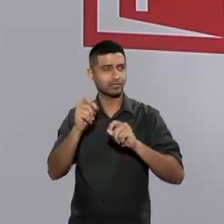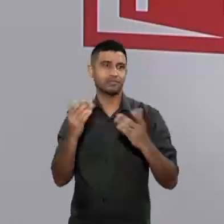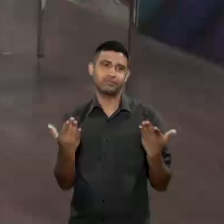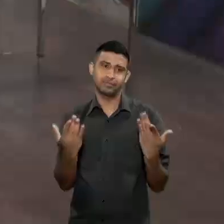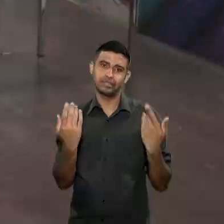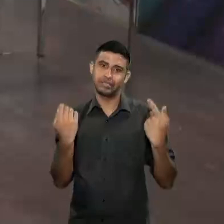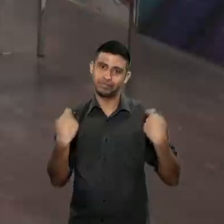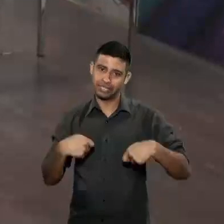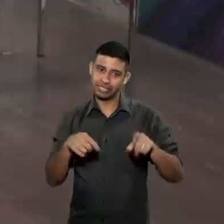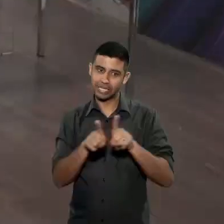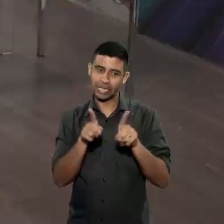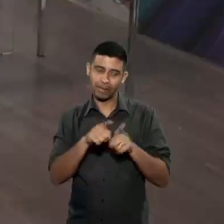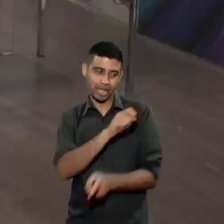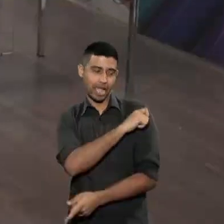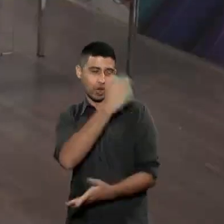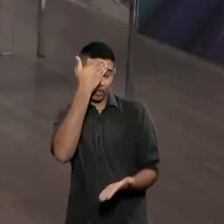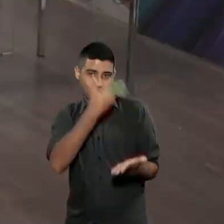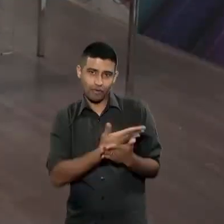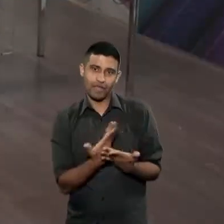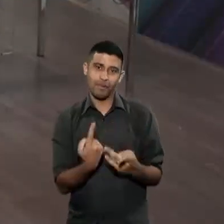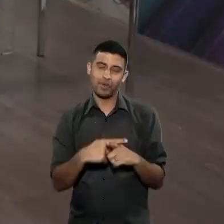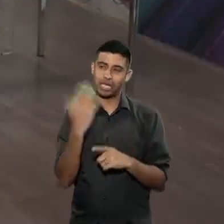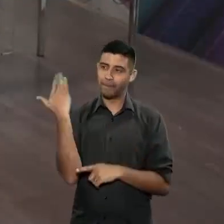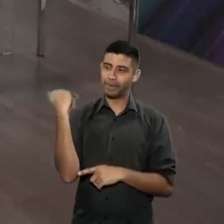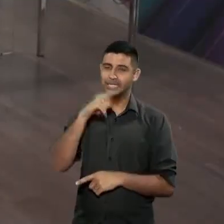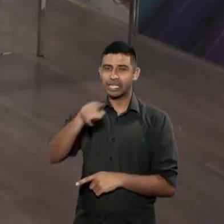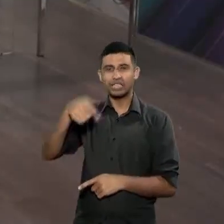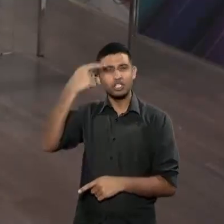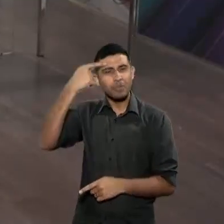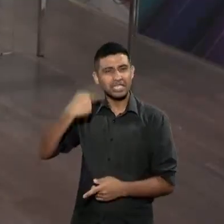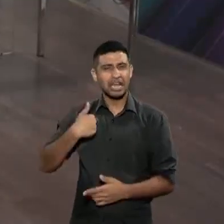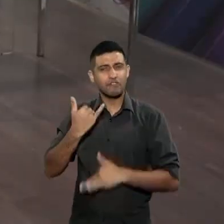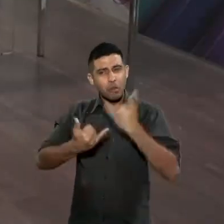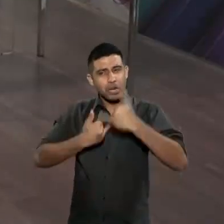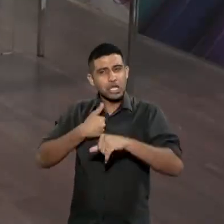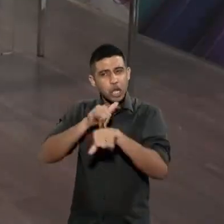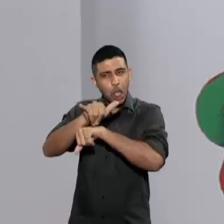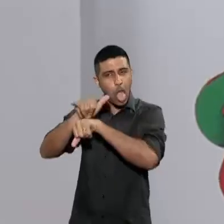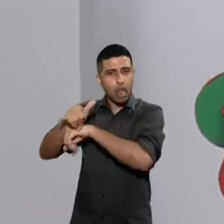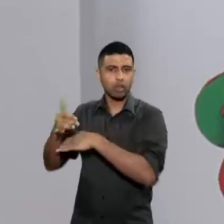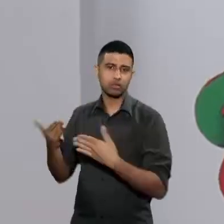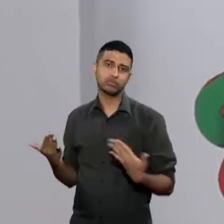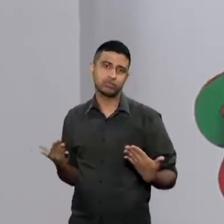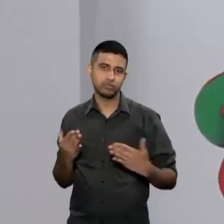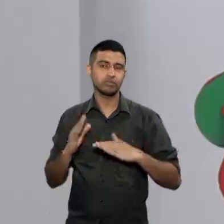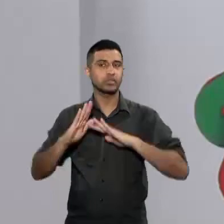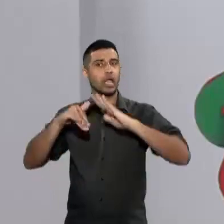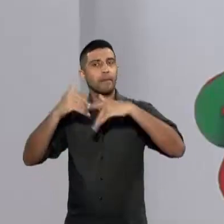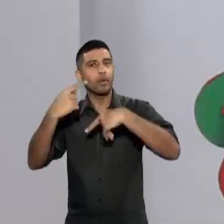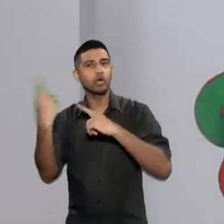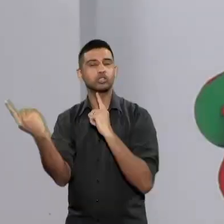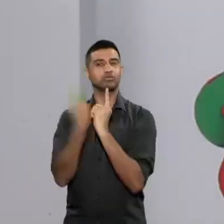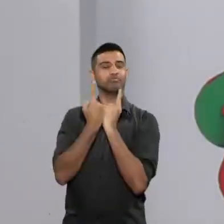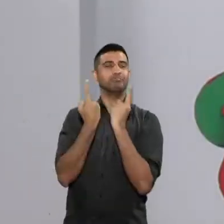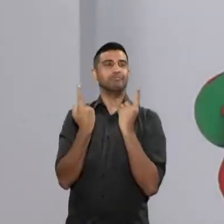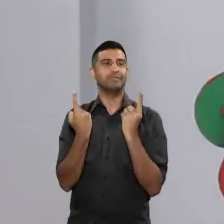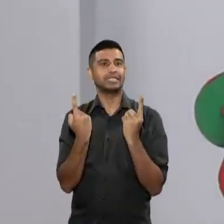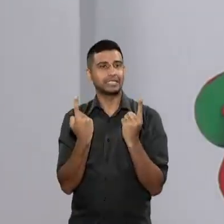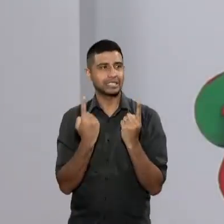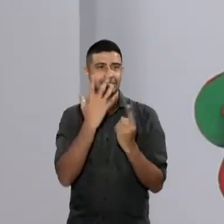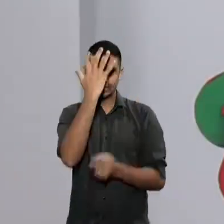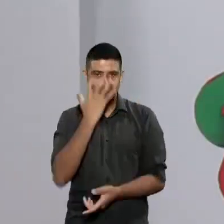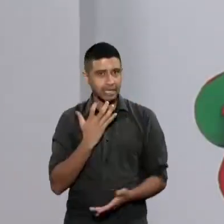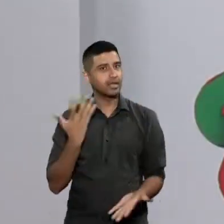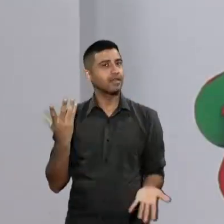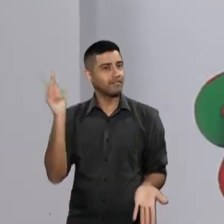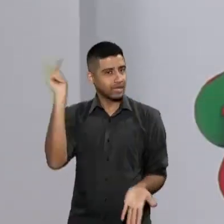ter a confiança do aluno, porque achavam que eu estava de brincadeira, essas coisas. E depois que foram ver que era uma coisa mais